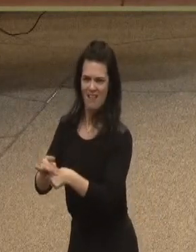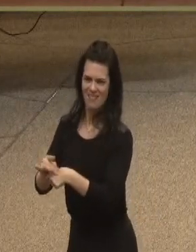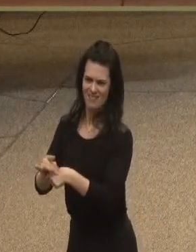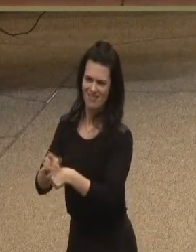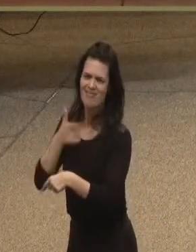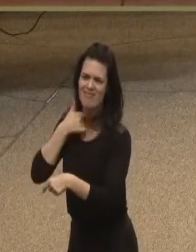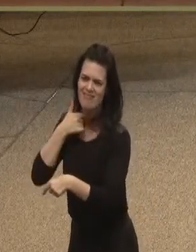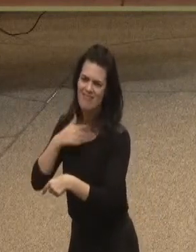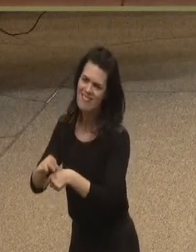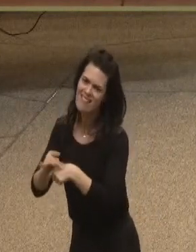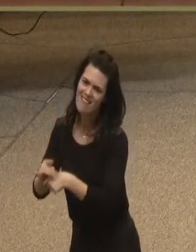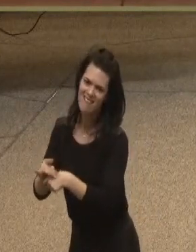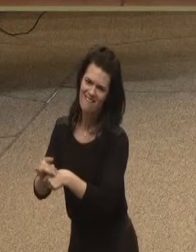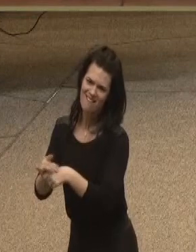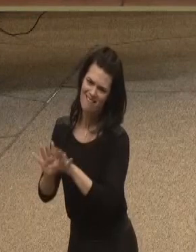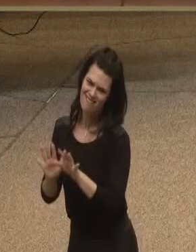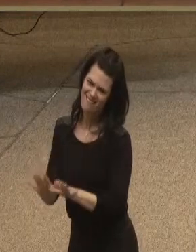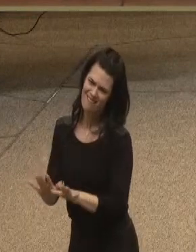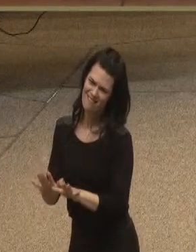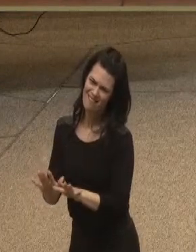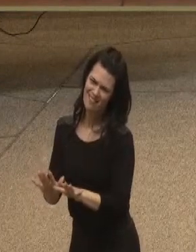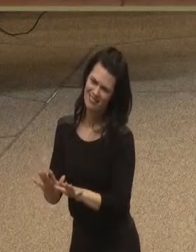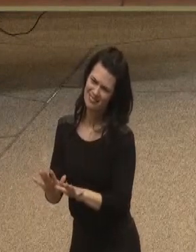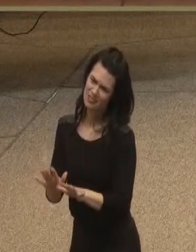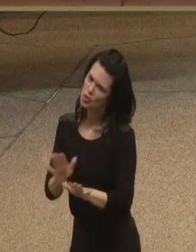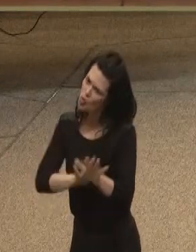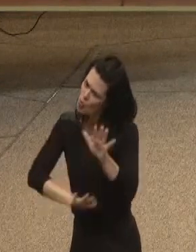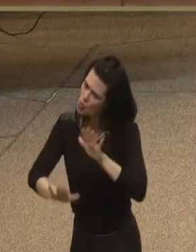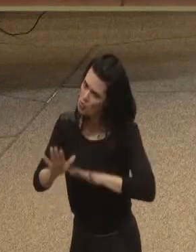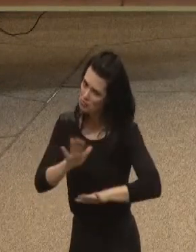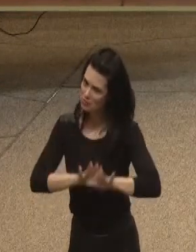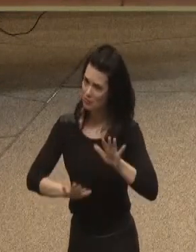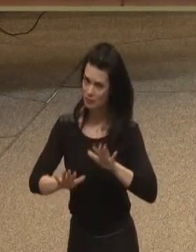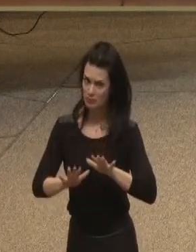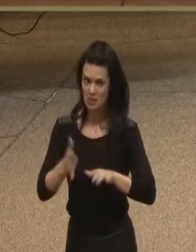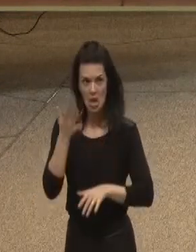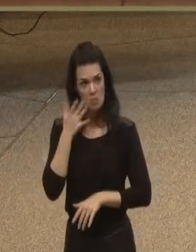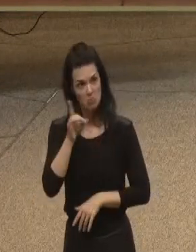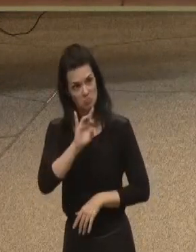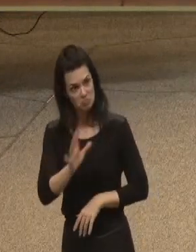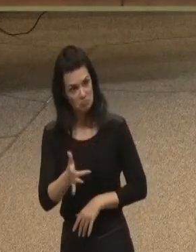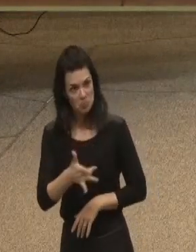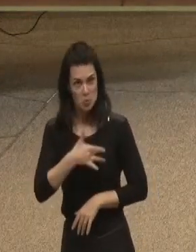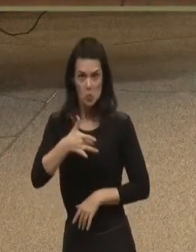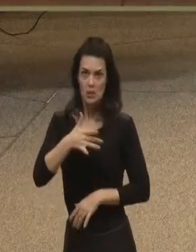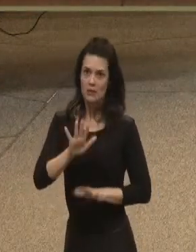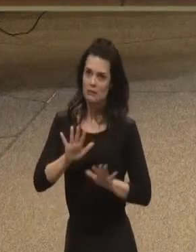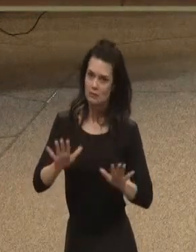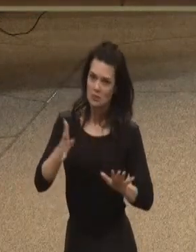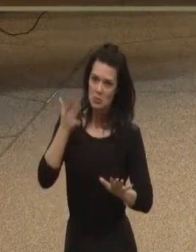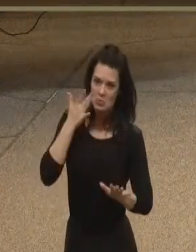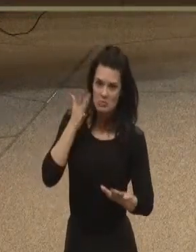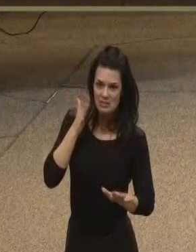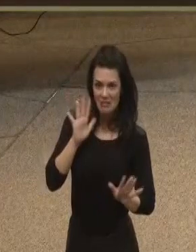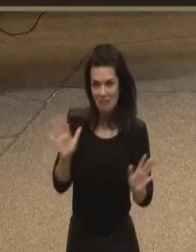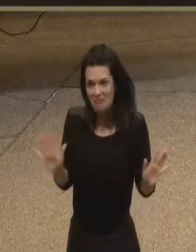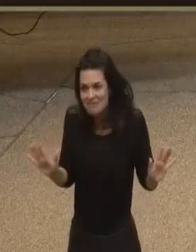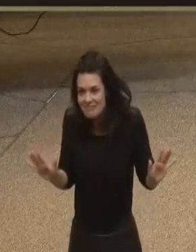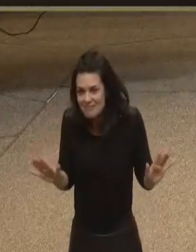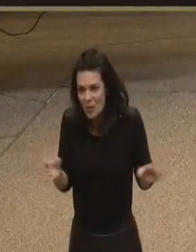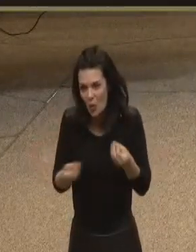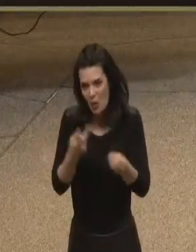Eu não sei como isso impacta o seu coração. Talvez você esteja pensando em situações em